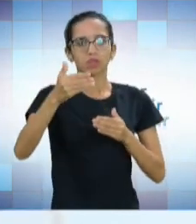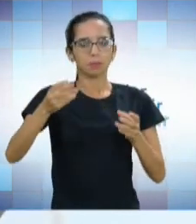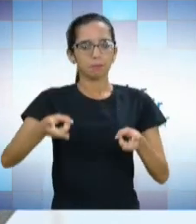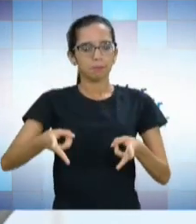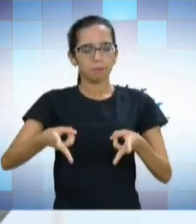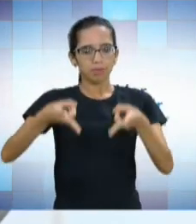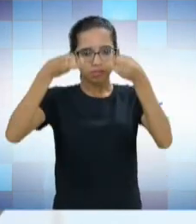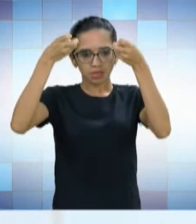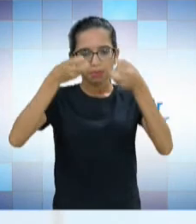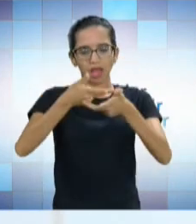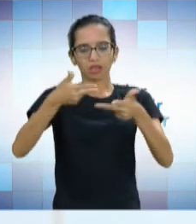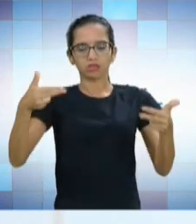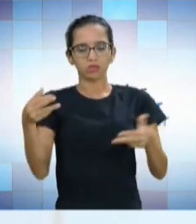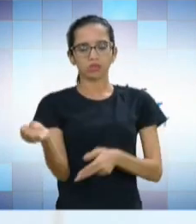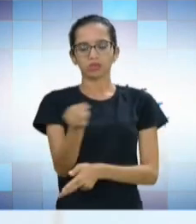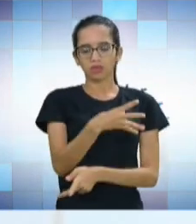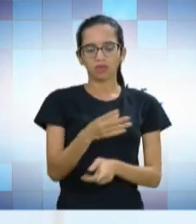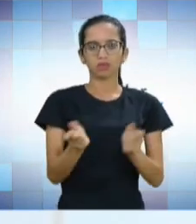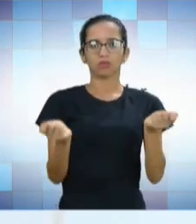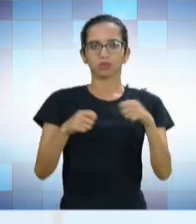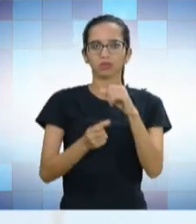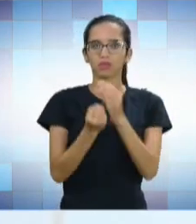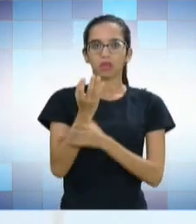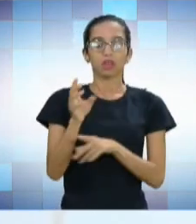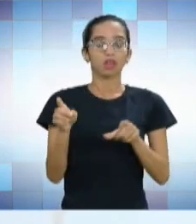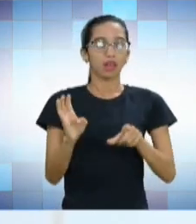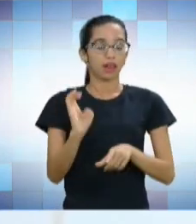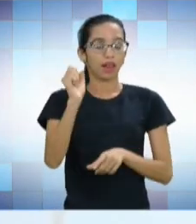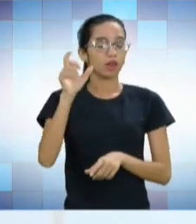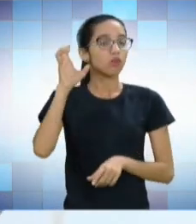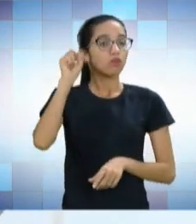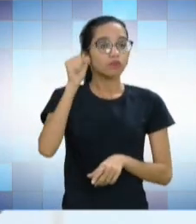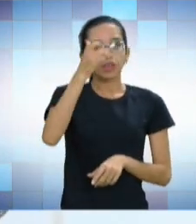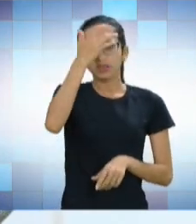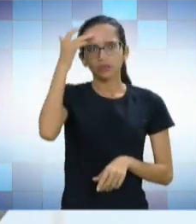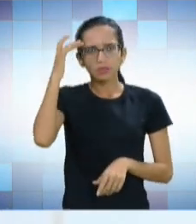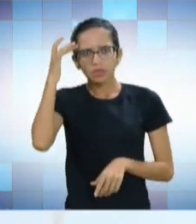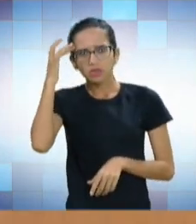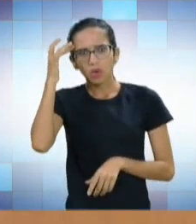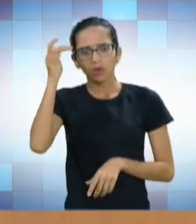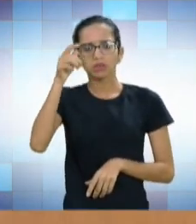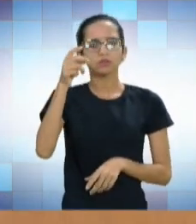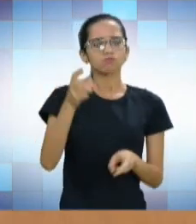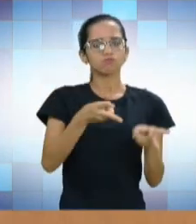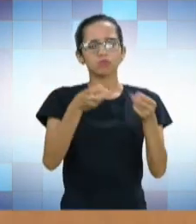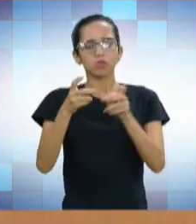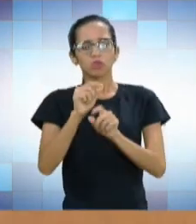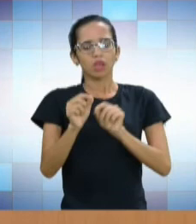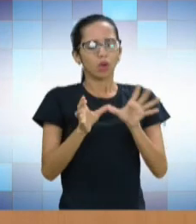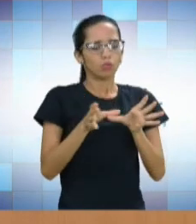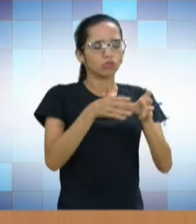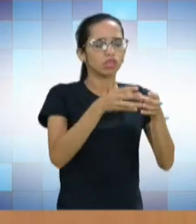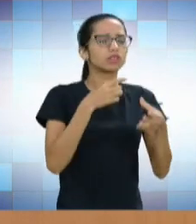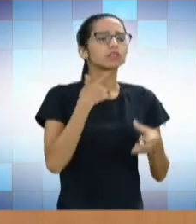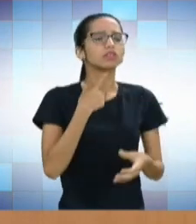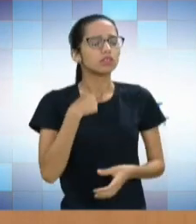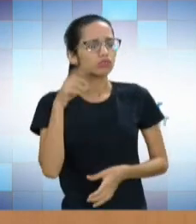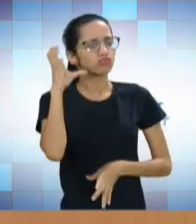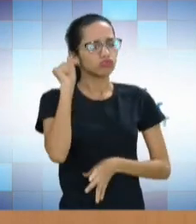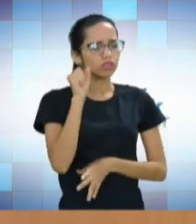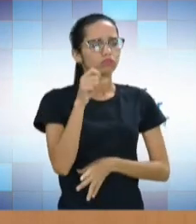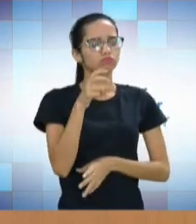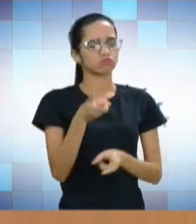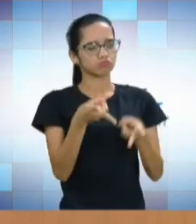as inovações e as criatividades ouvir as pessoas o que a comunidade desejo que as pessoas querem